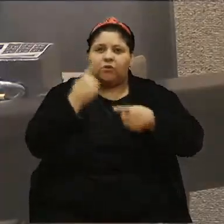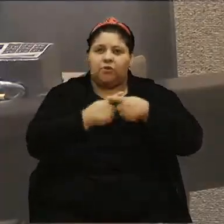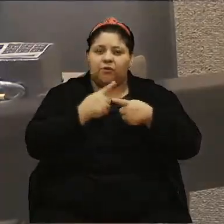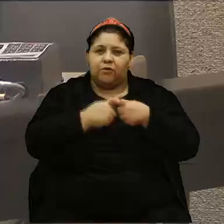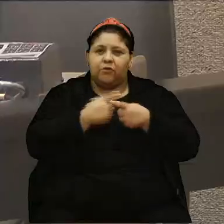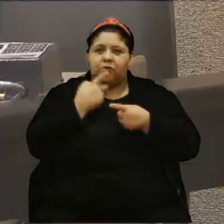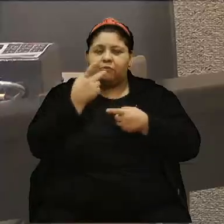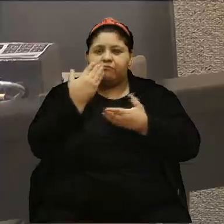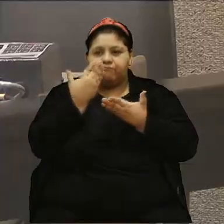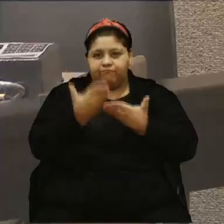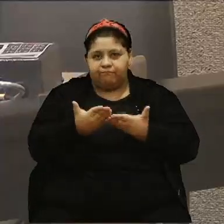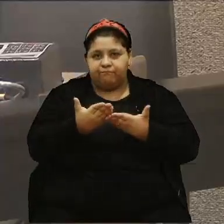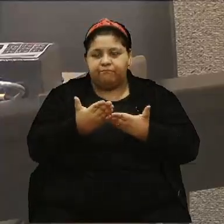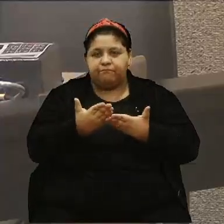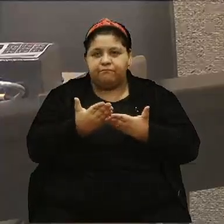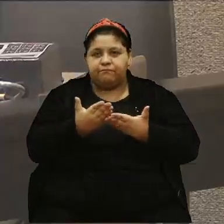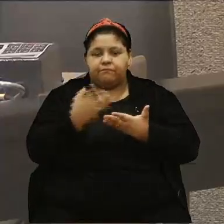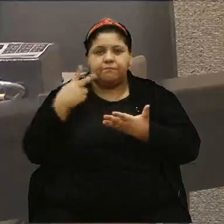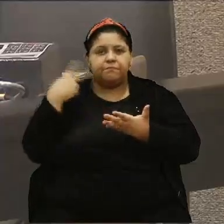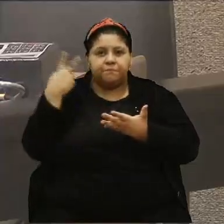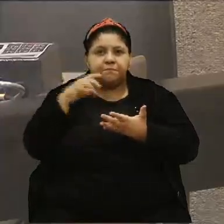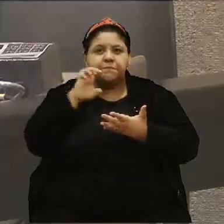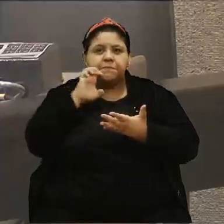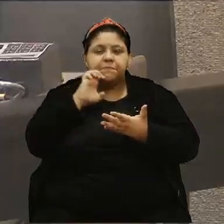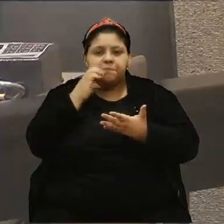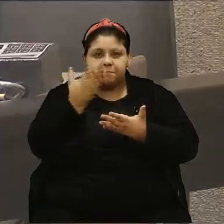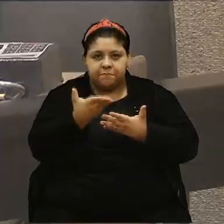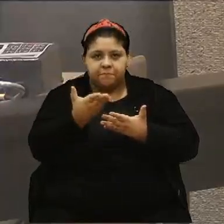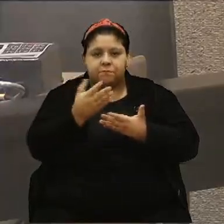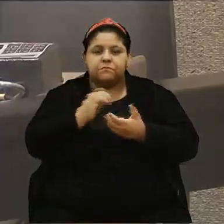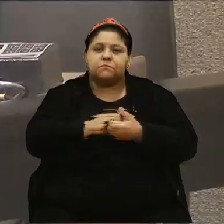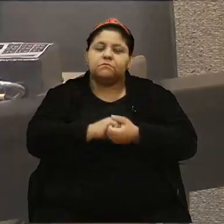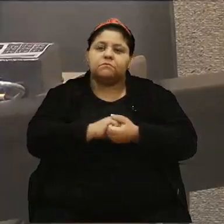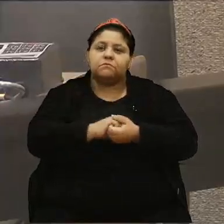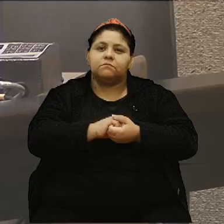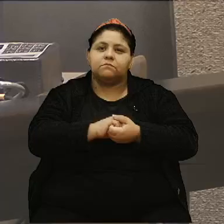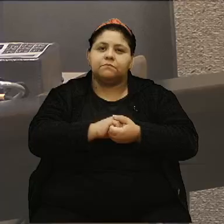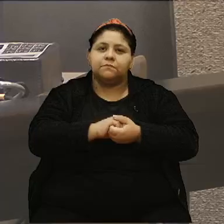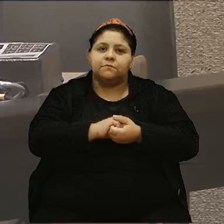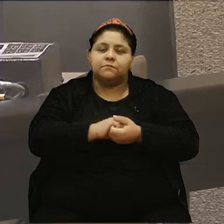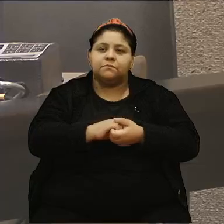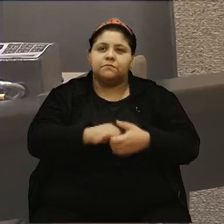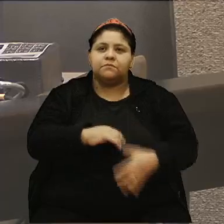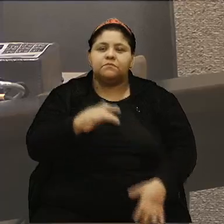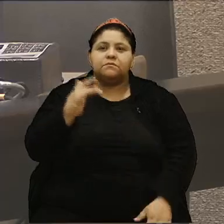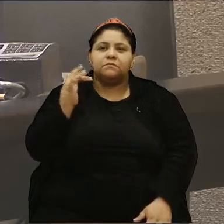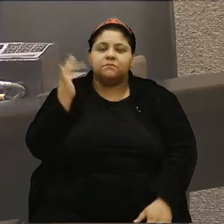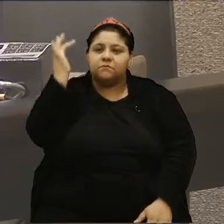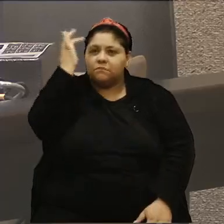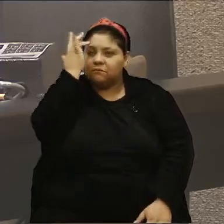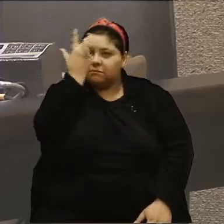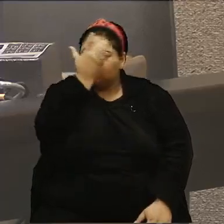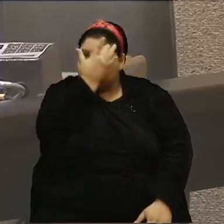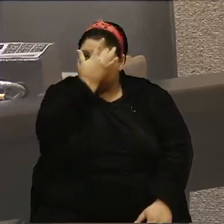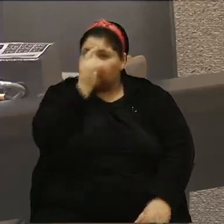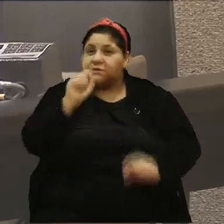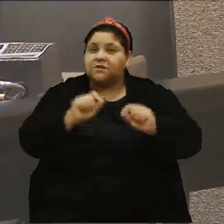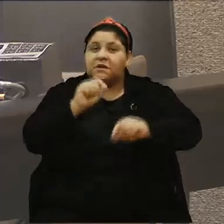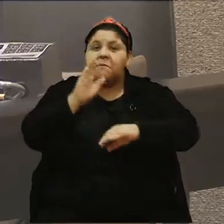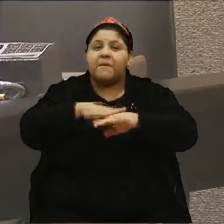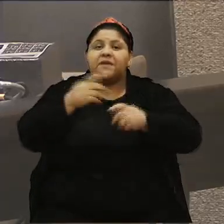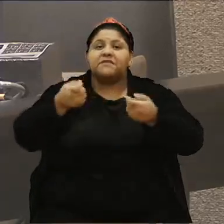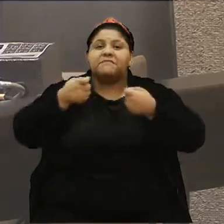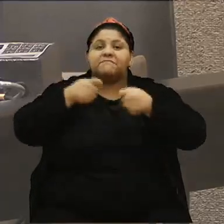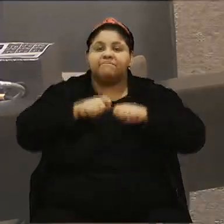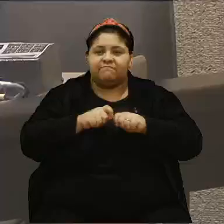disse, vereadora vereadora Estela, a questão é a saúde mental de quem mais precisa,